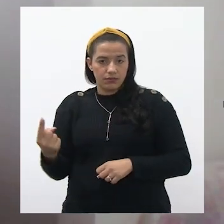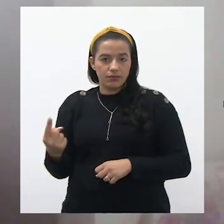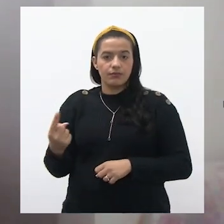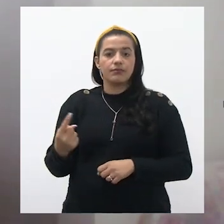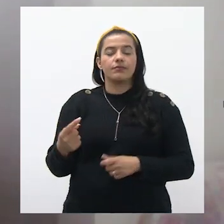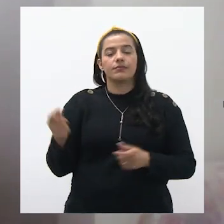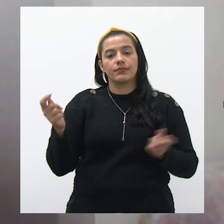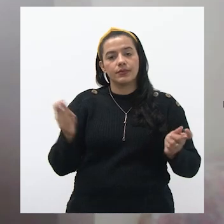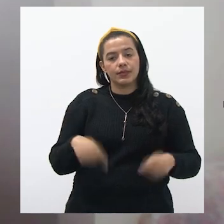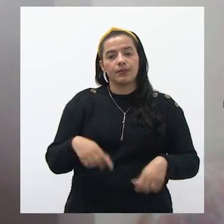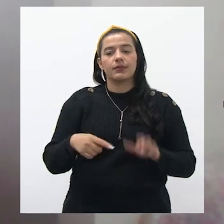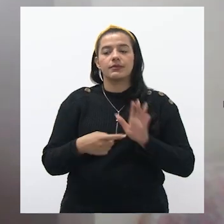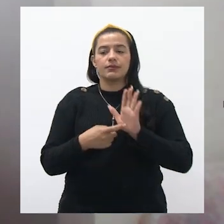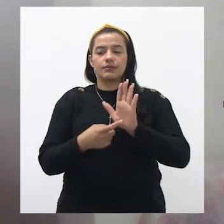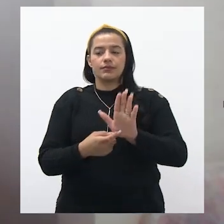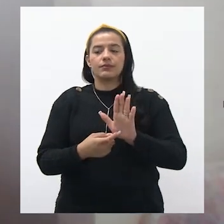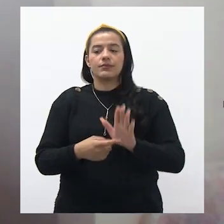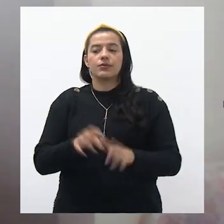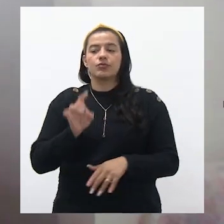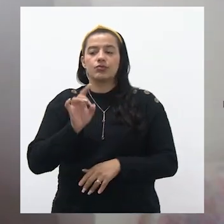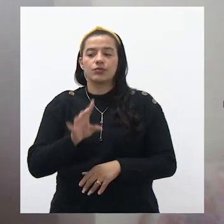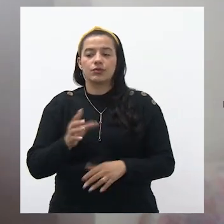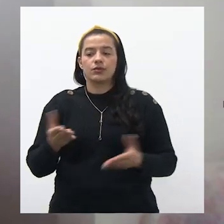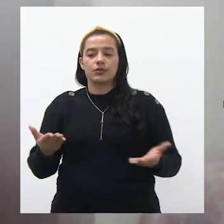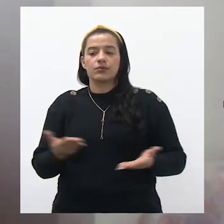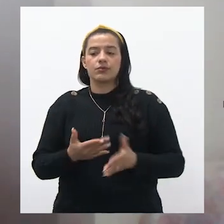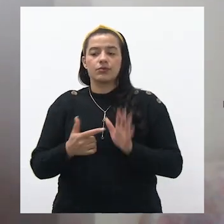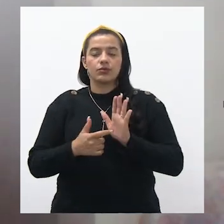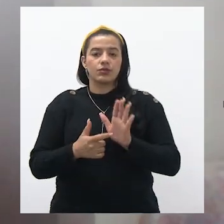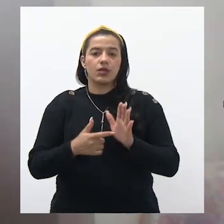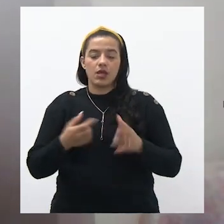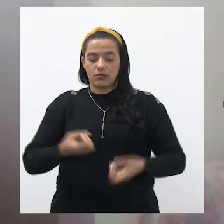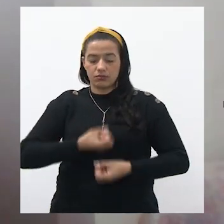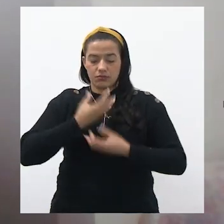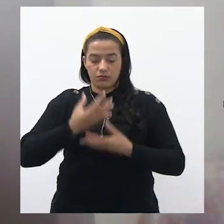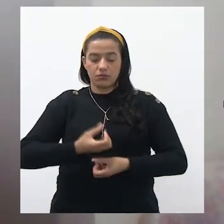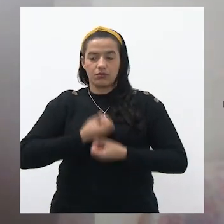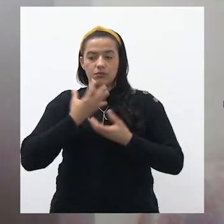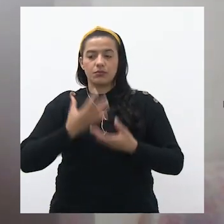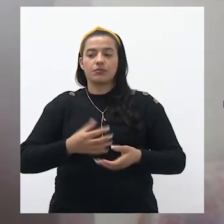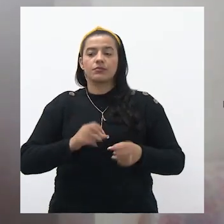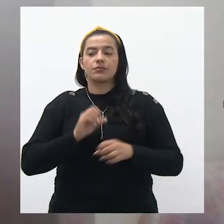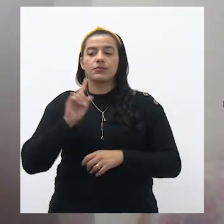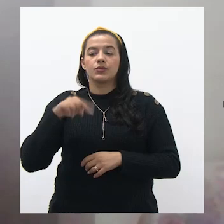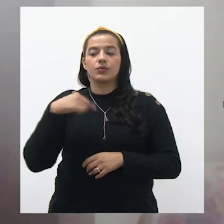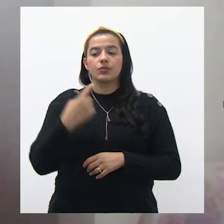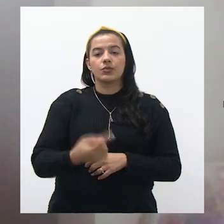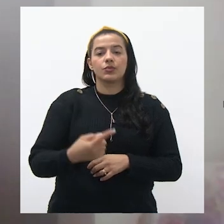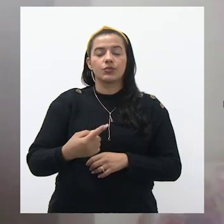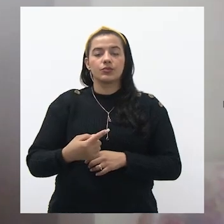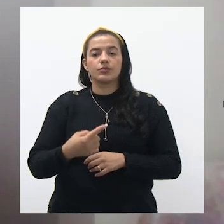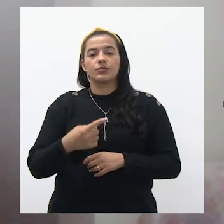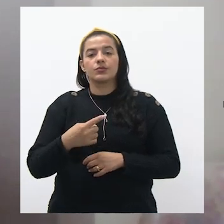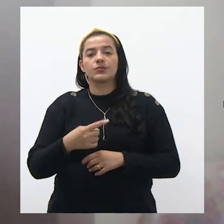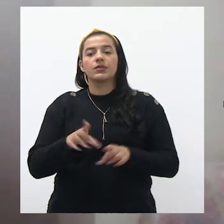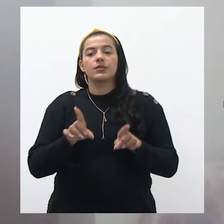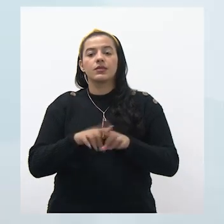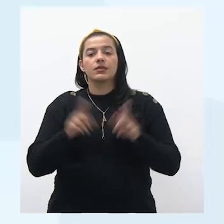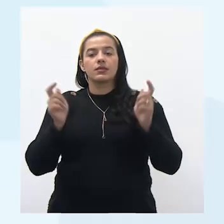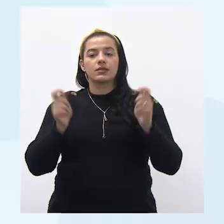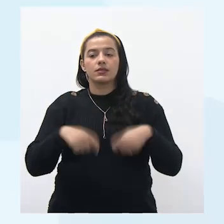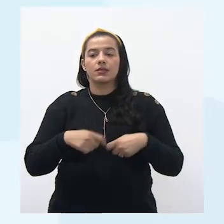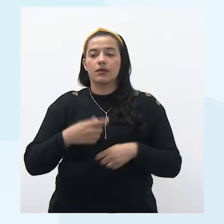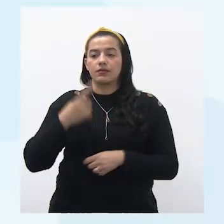apresentou esse material também. Então, eu queria destacar essas competências socioemocionais que vão aparecer nesse próximo slide, que são as competências